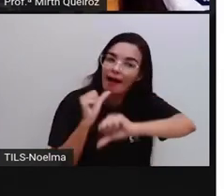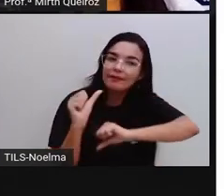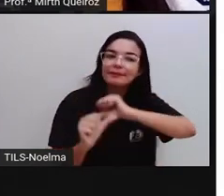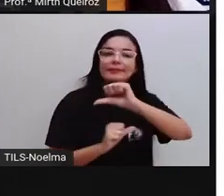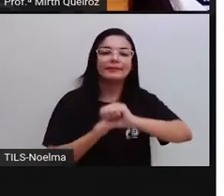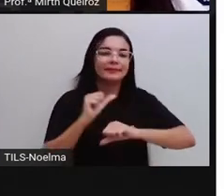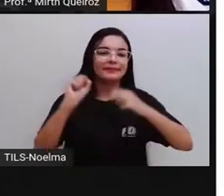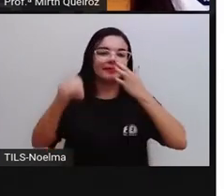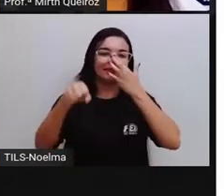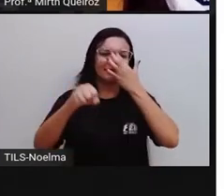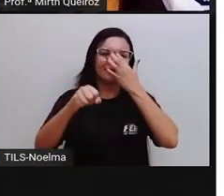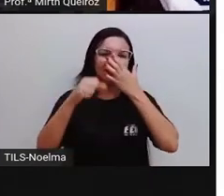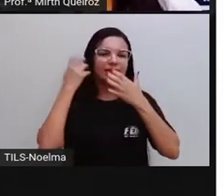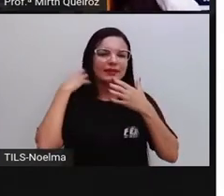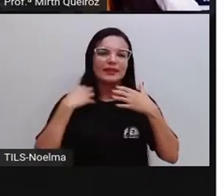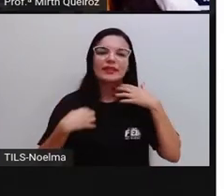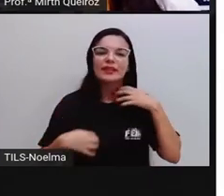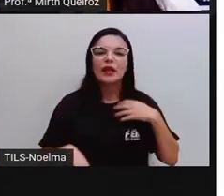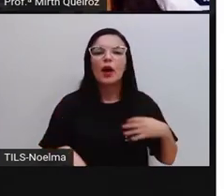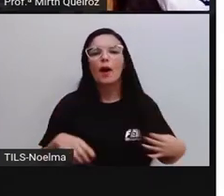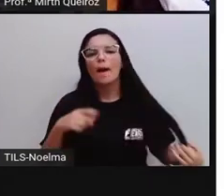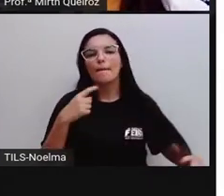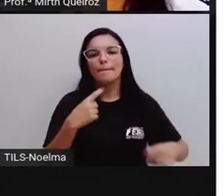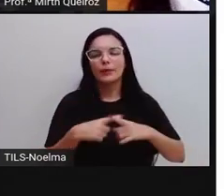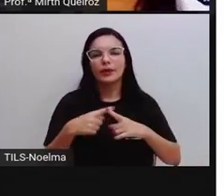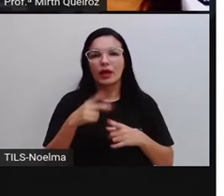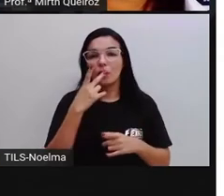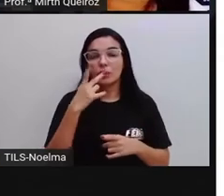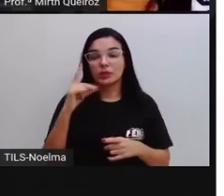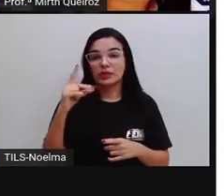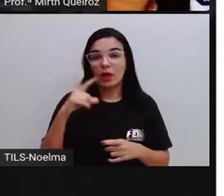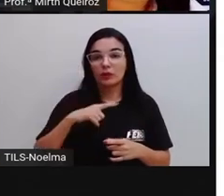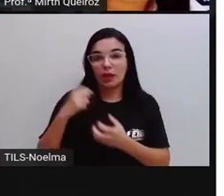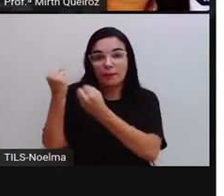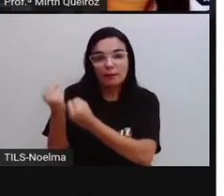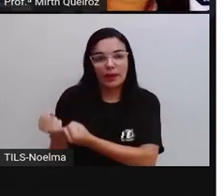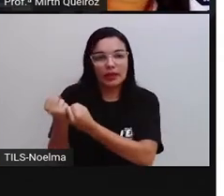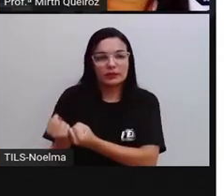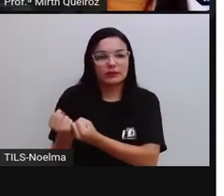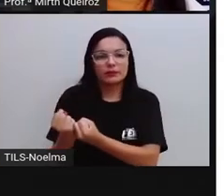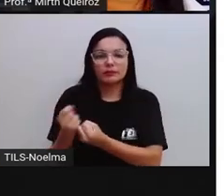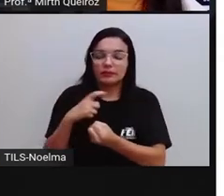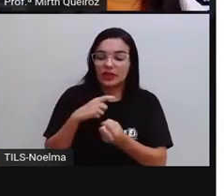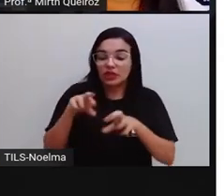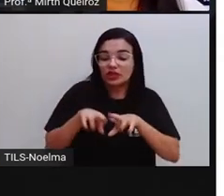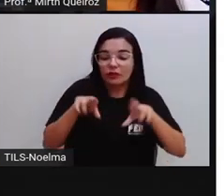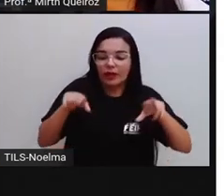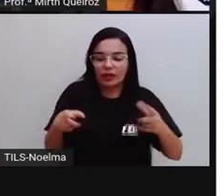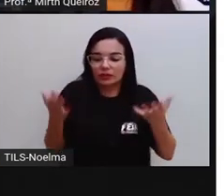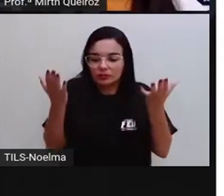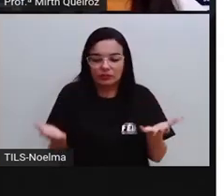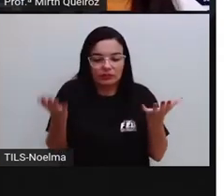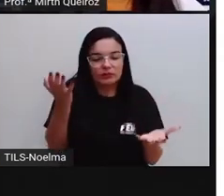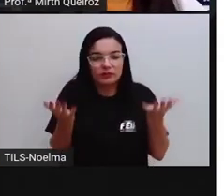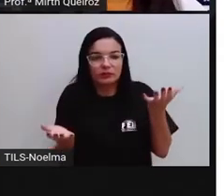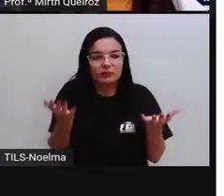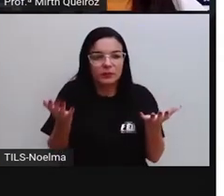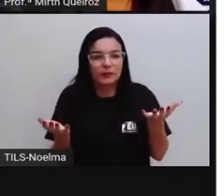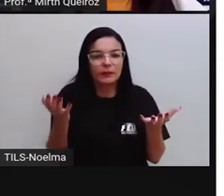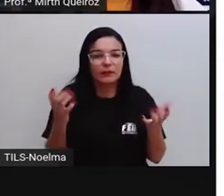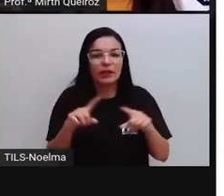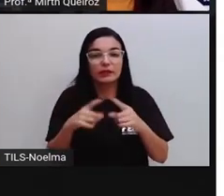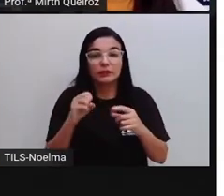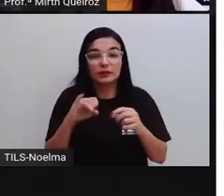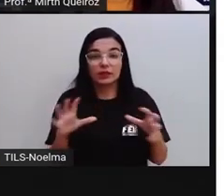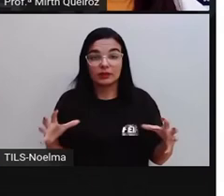densidade intermediária. O sal é um produto que tem uma densidade, a água é um outro produto que tem outra densidade, e ao colocarmos juntos